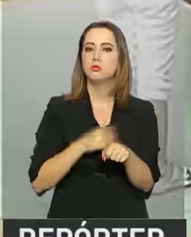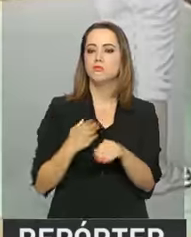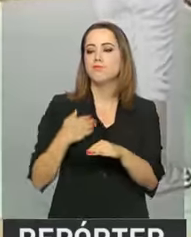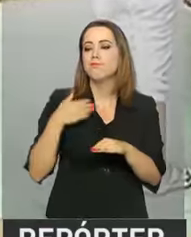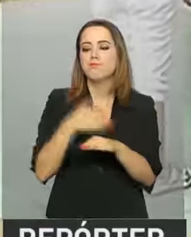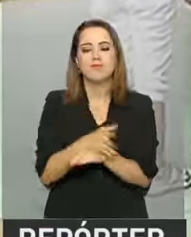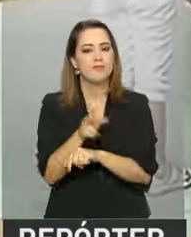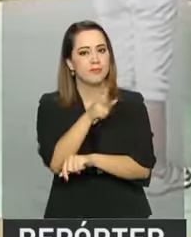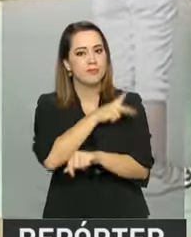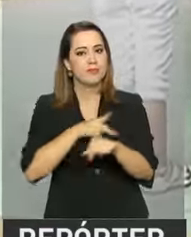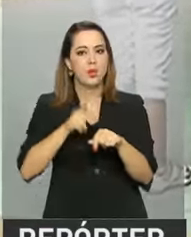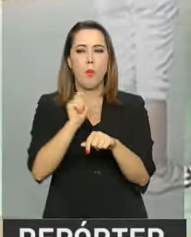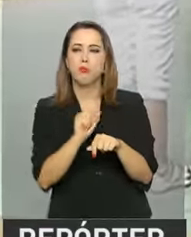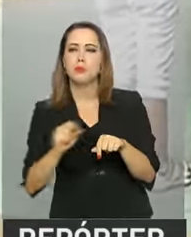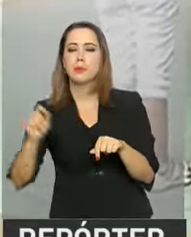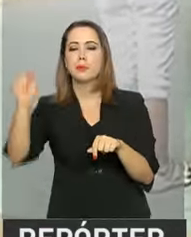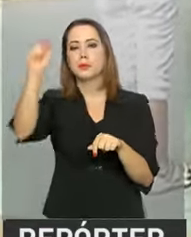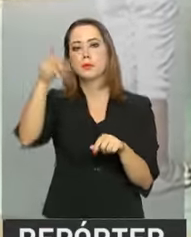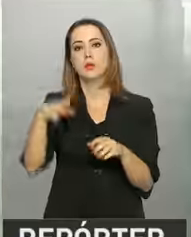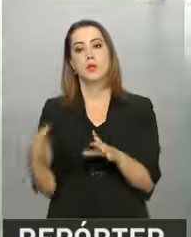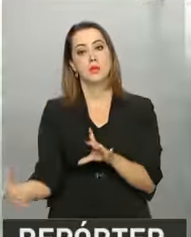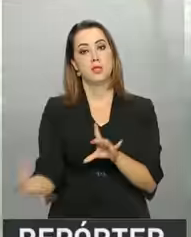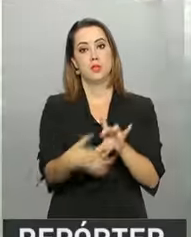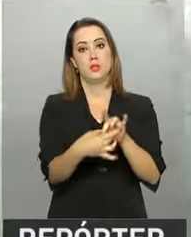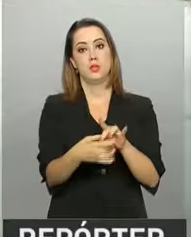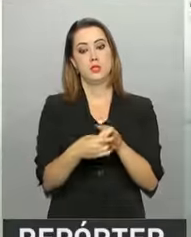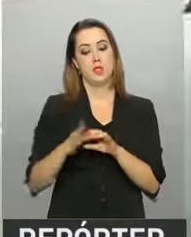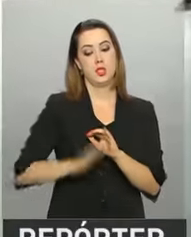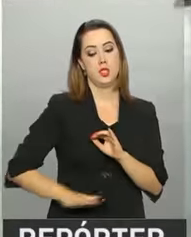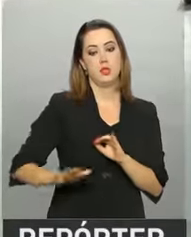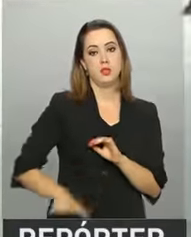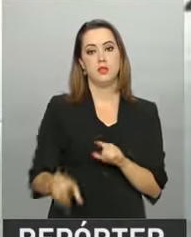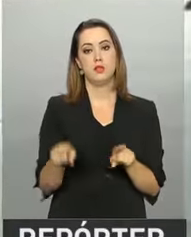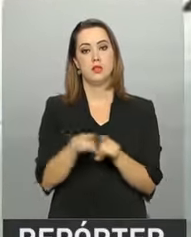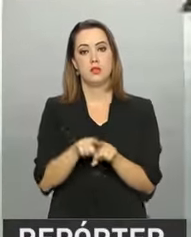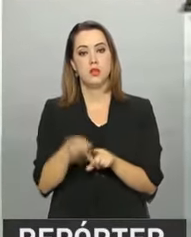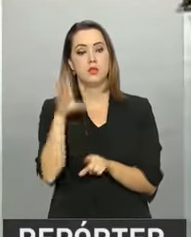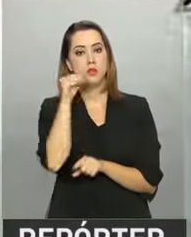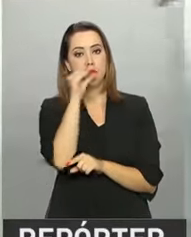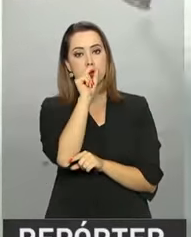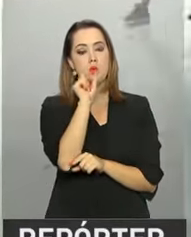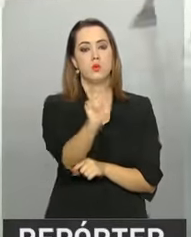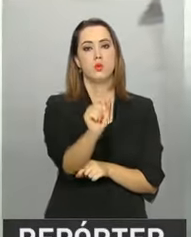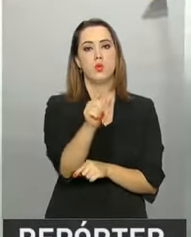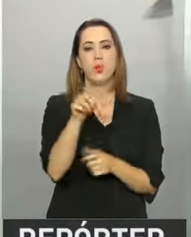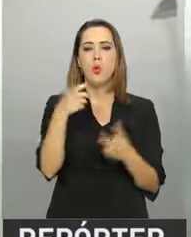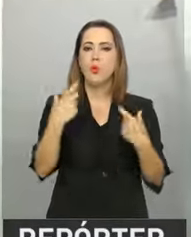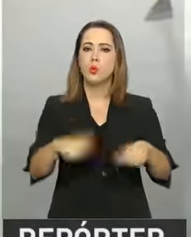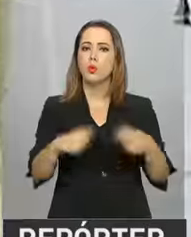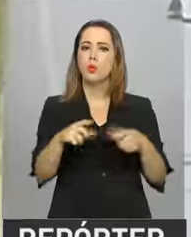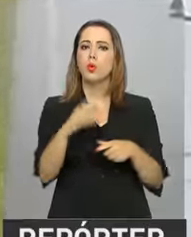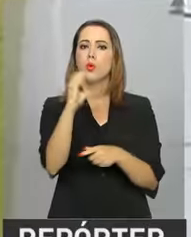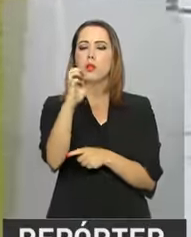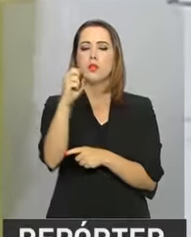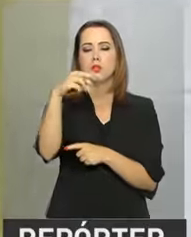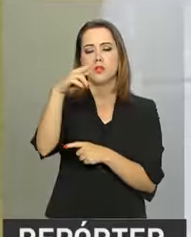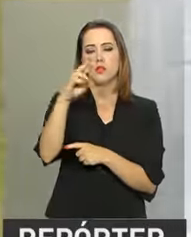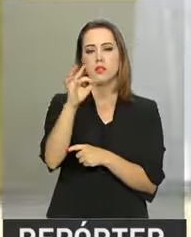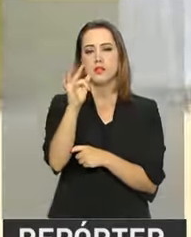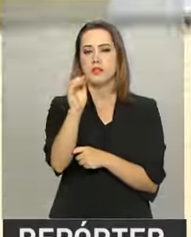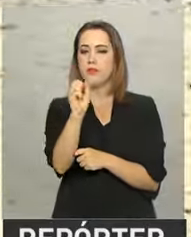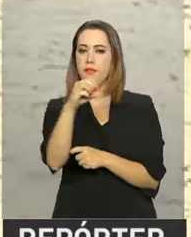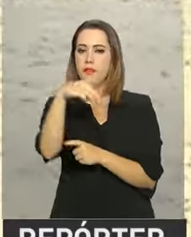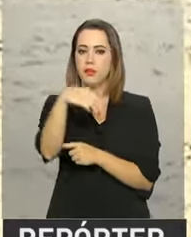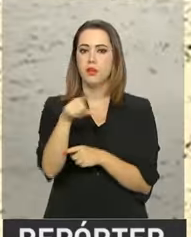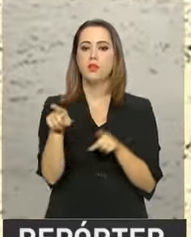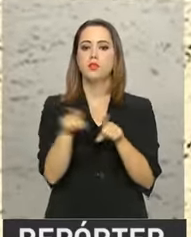país. Para integrar crianças e adolescentes, o Centro de Educação Física Almirante Alberto Nunes, CEFAM, e o Centro de